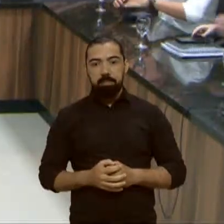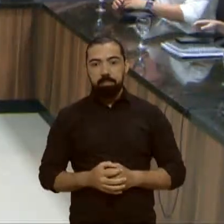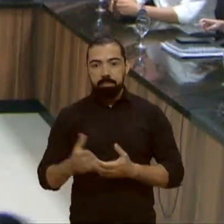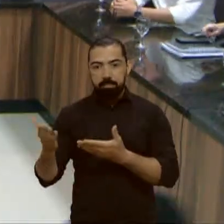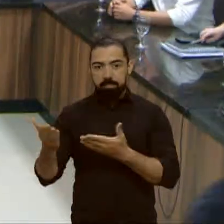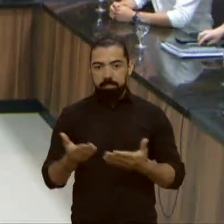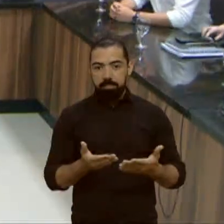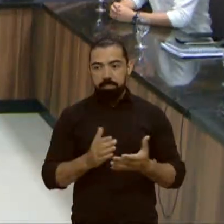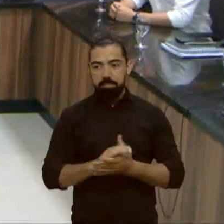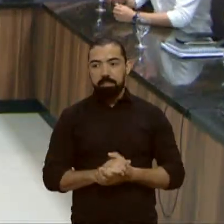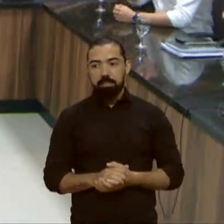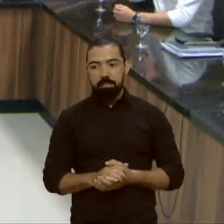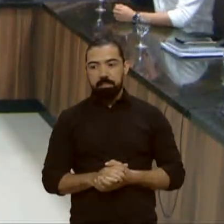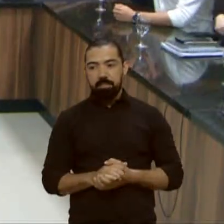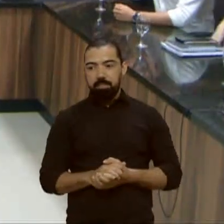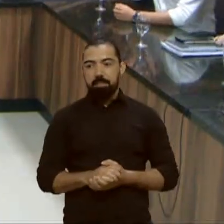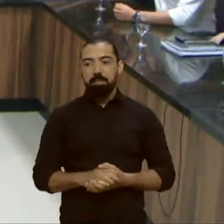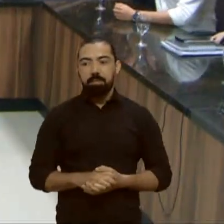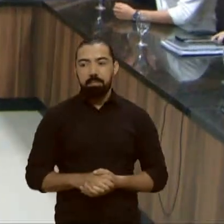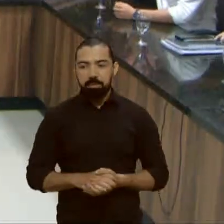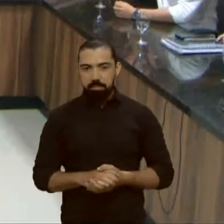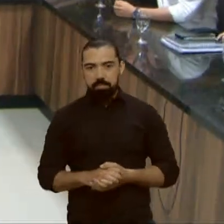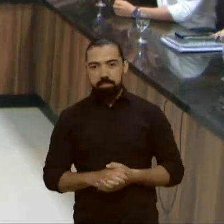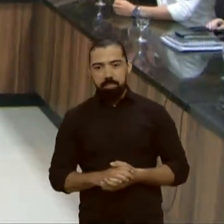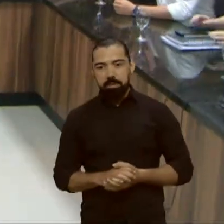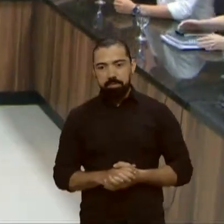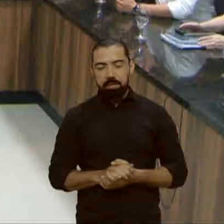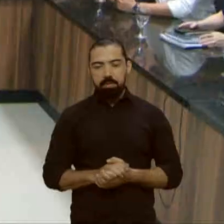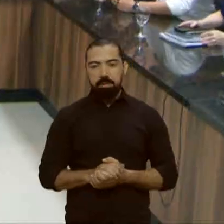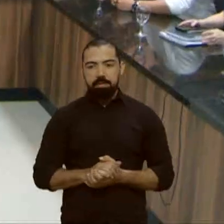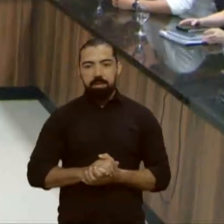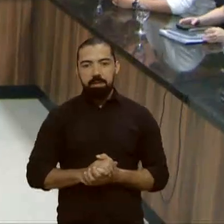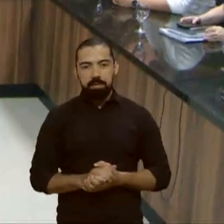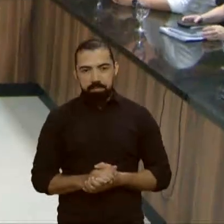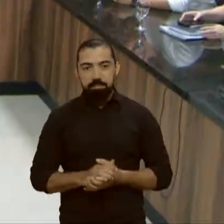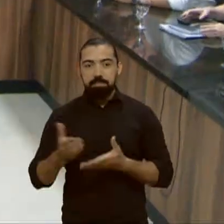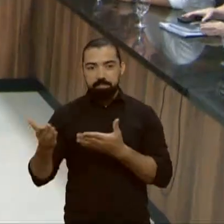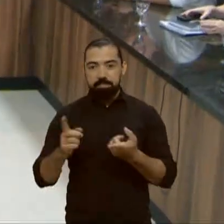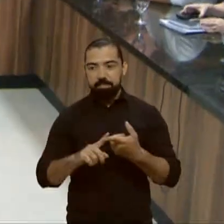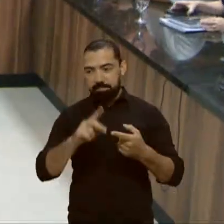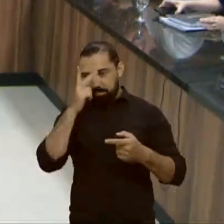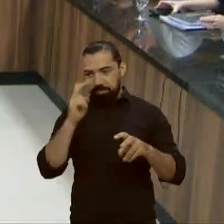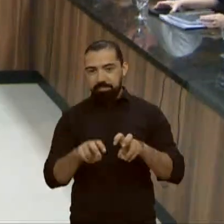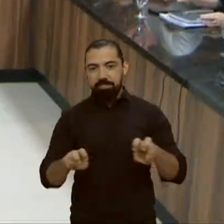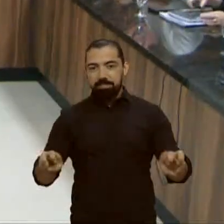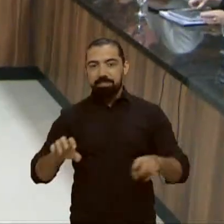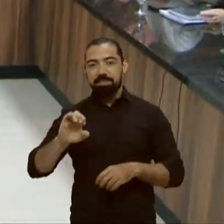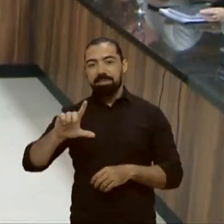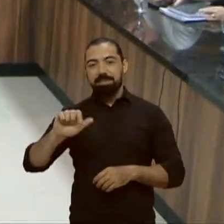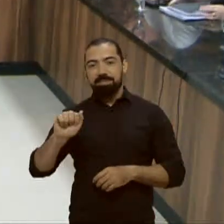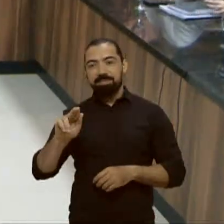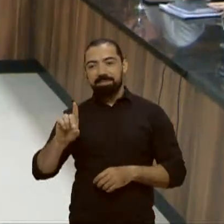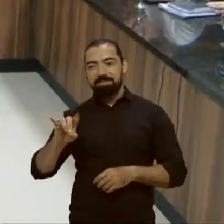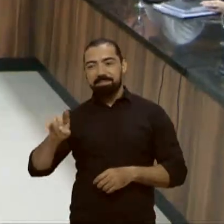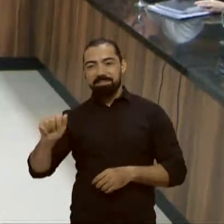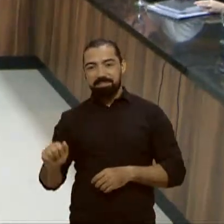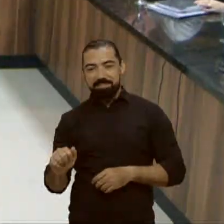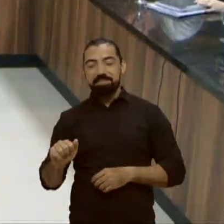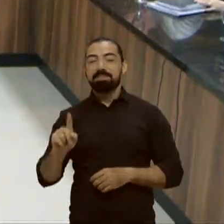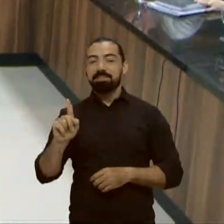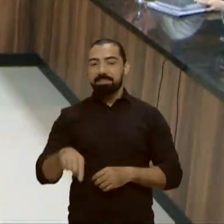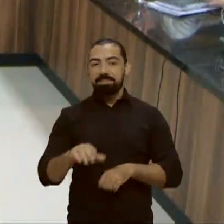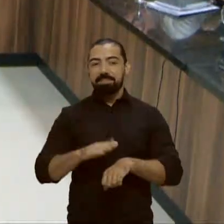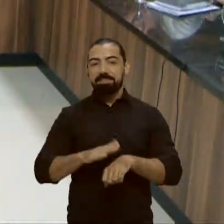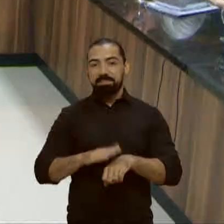Obrigado, viu? Sinta-se abraçado. Convidar para compor a mesa a doutora Cláudia Santos, presidente da Comissão de Defesa do